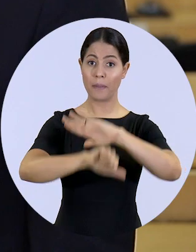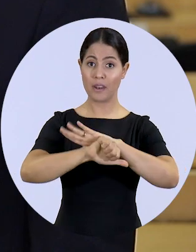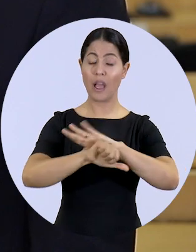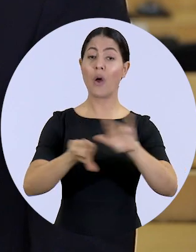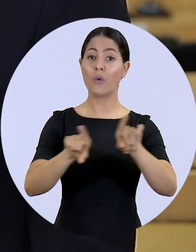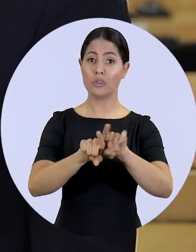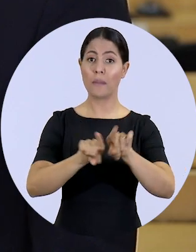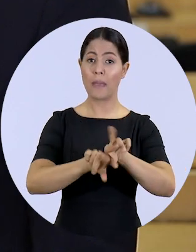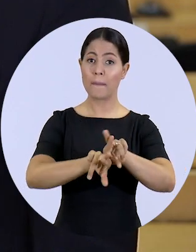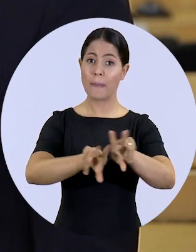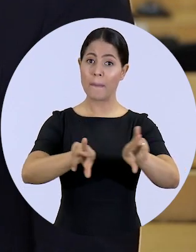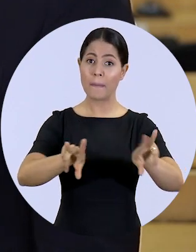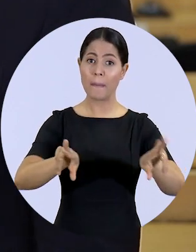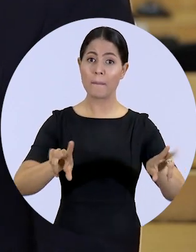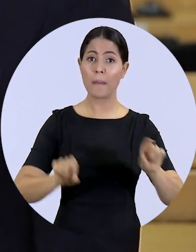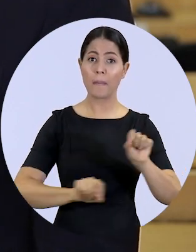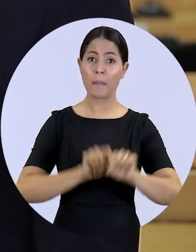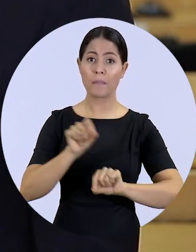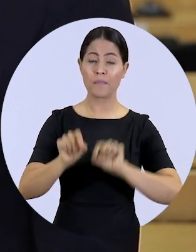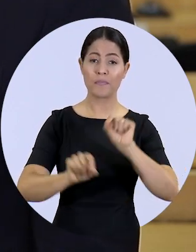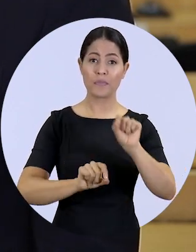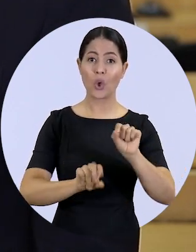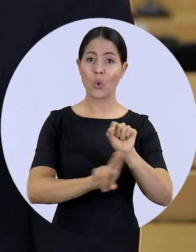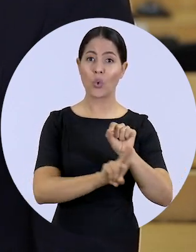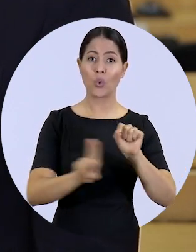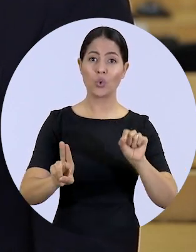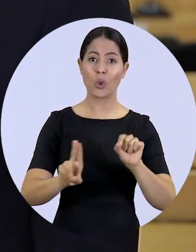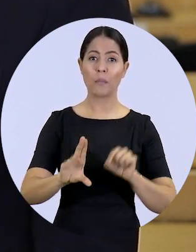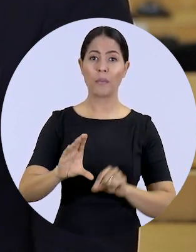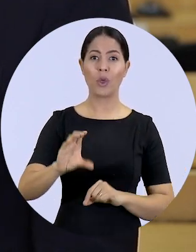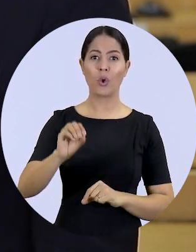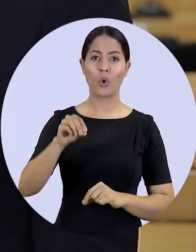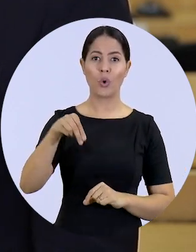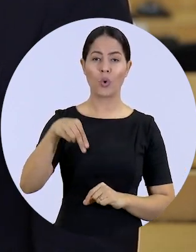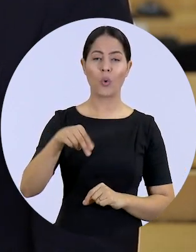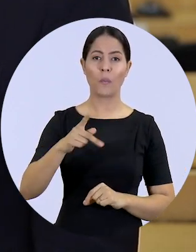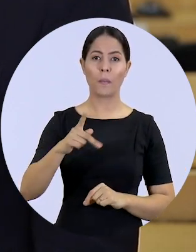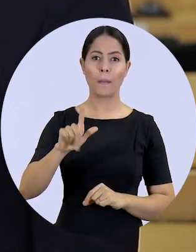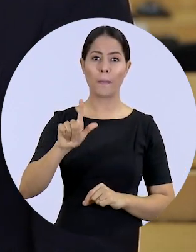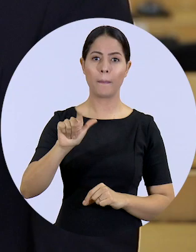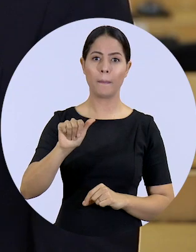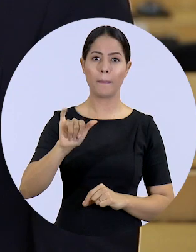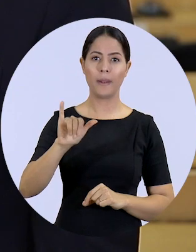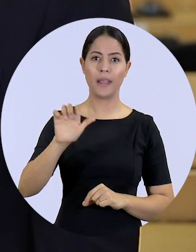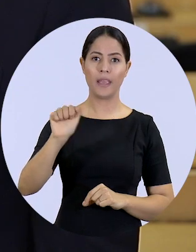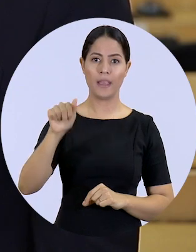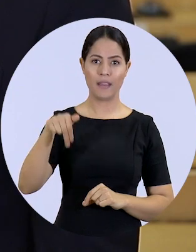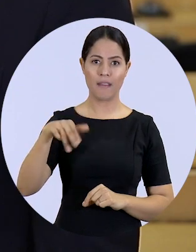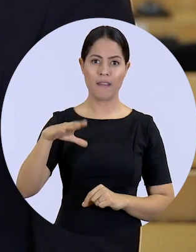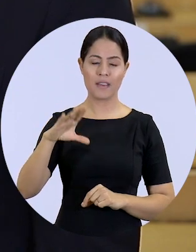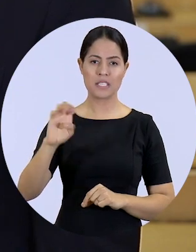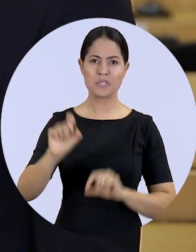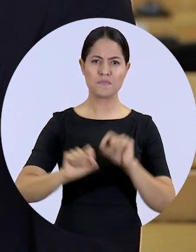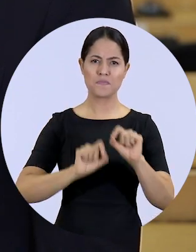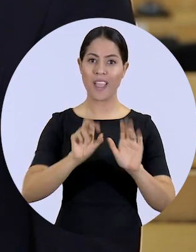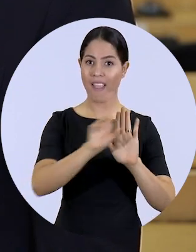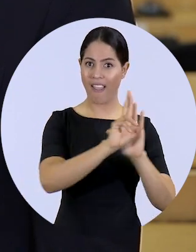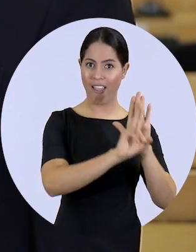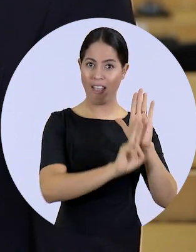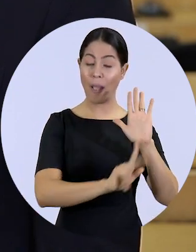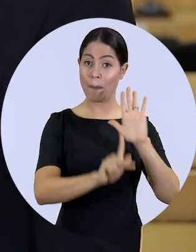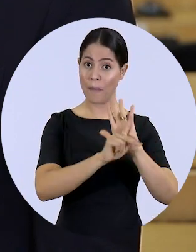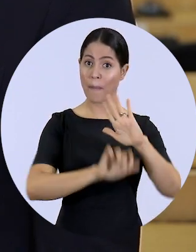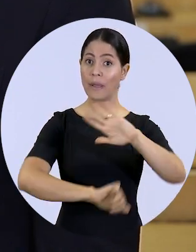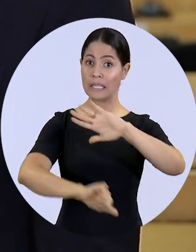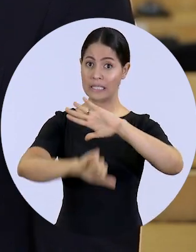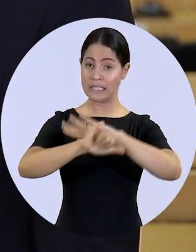também se atualiza de outras formas, como é o caso do Criminal Compliance, uma área que cada vez mais ganha espaço no